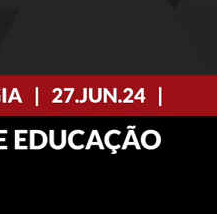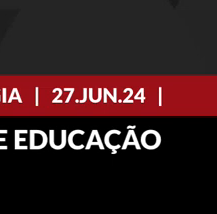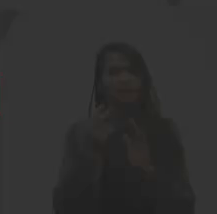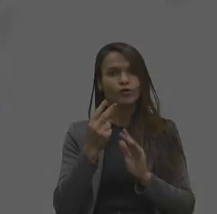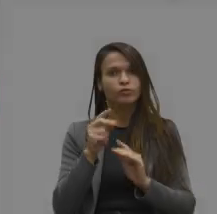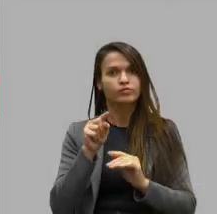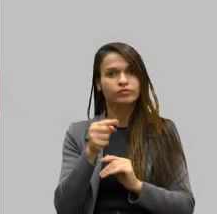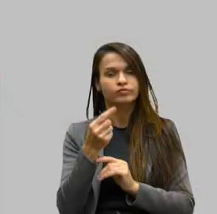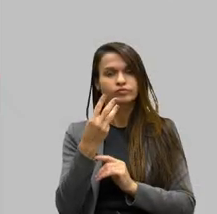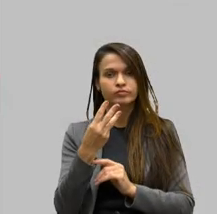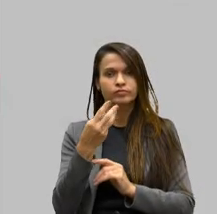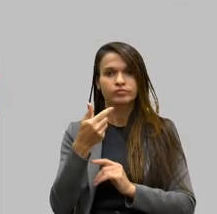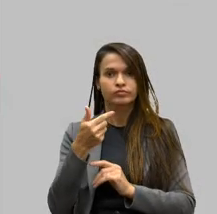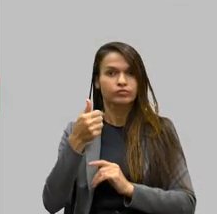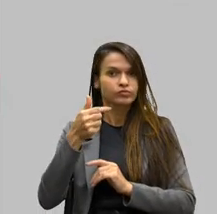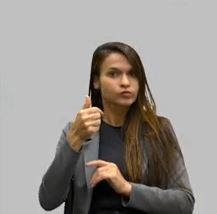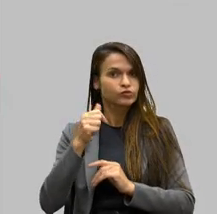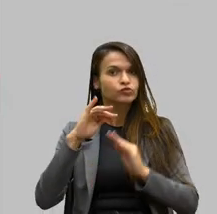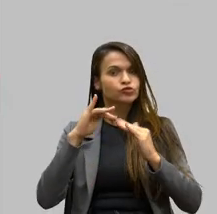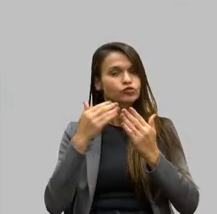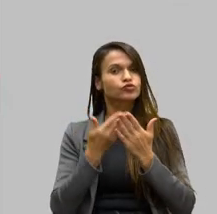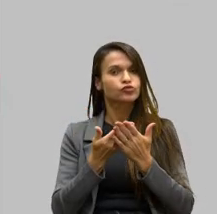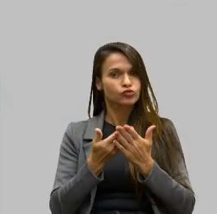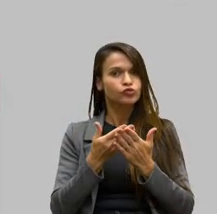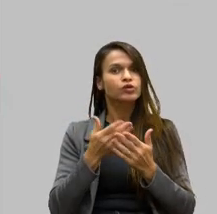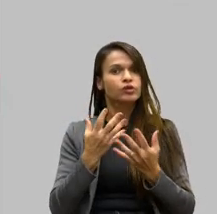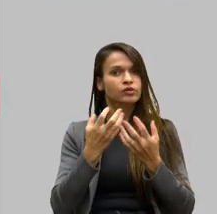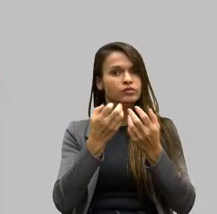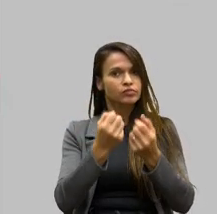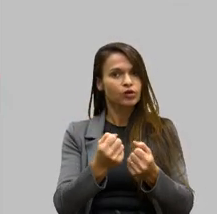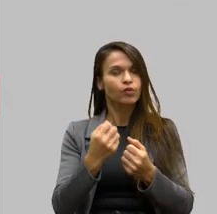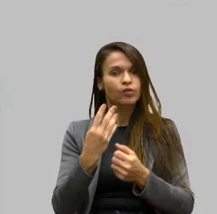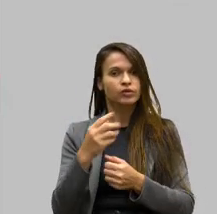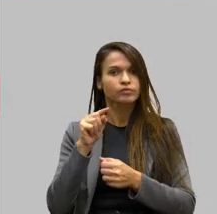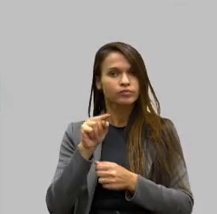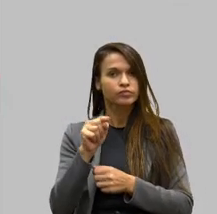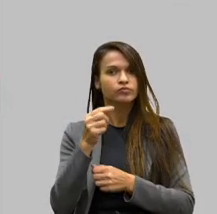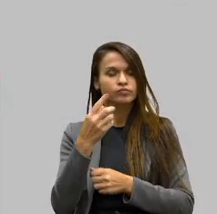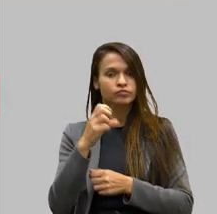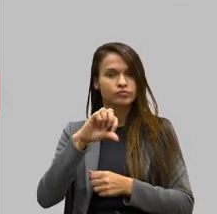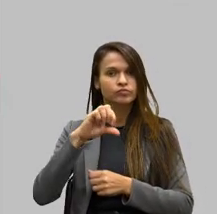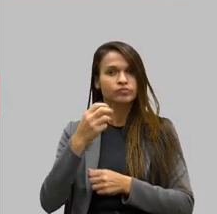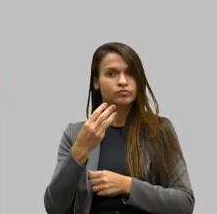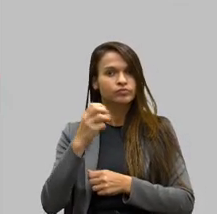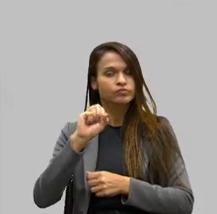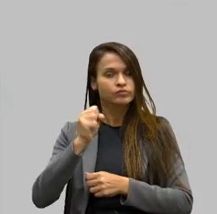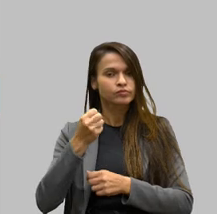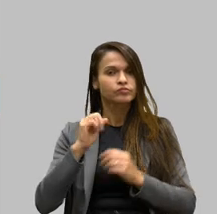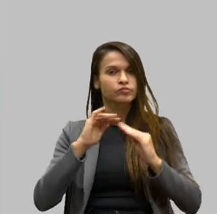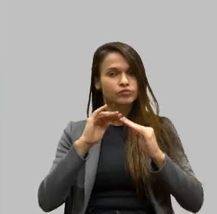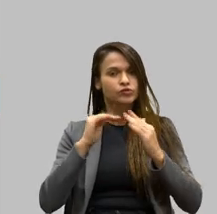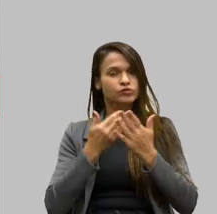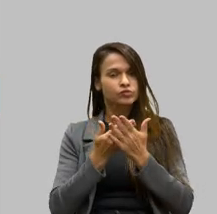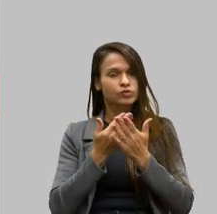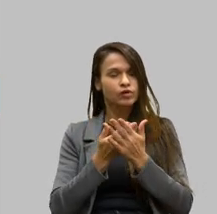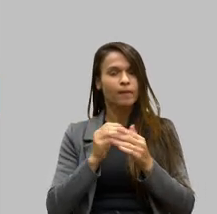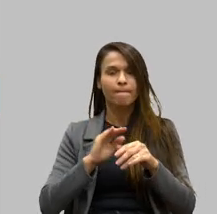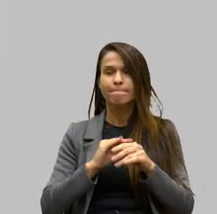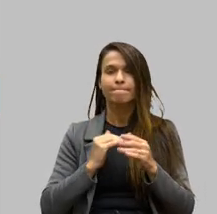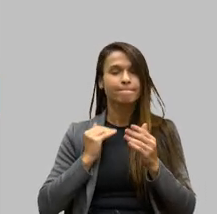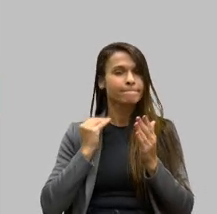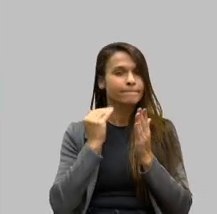.312 escolas contempladas, com 4.938 escolas, e mais de 3 mil ali obras